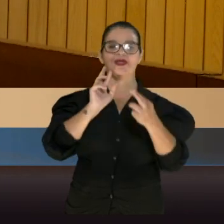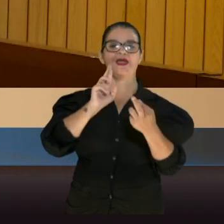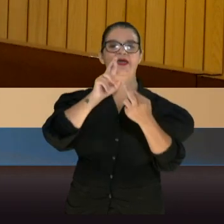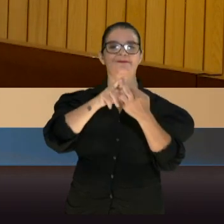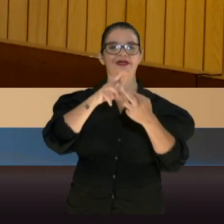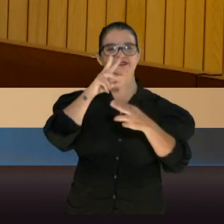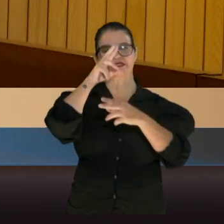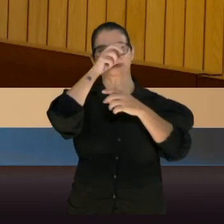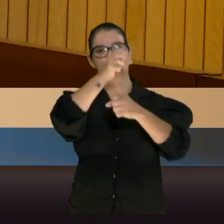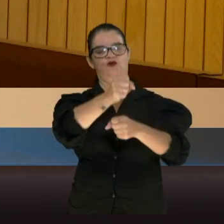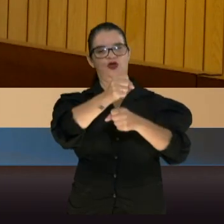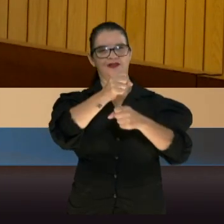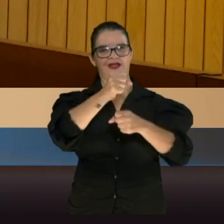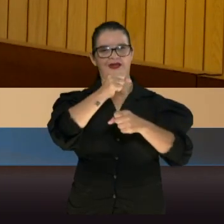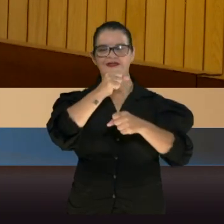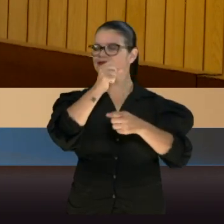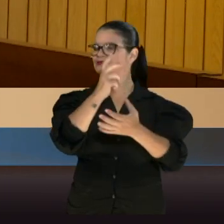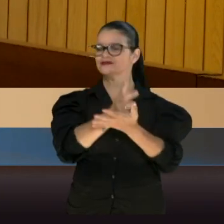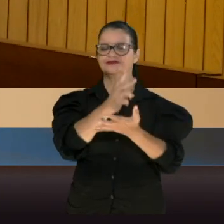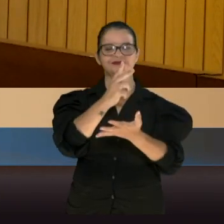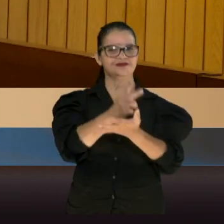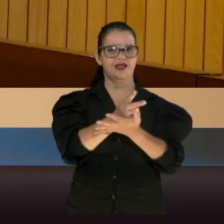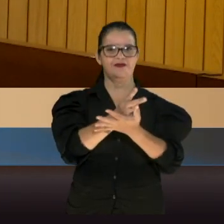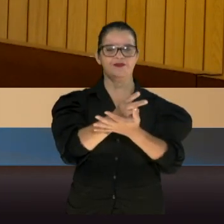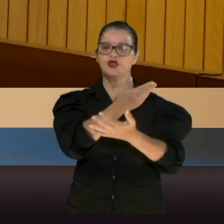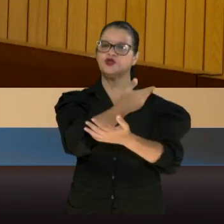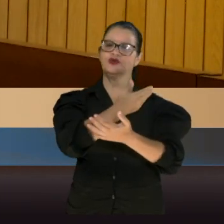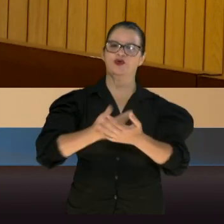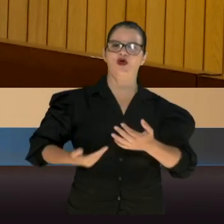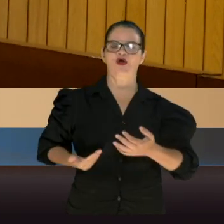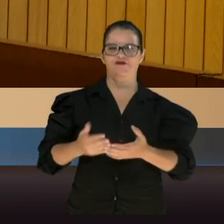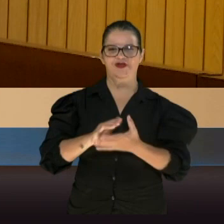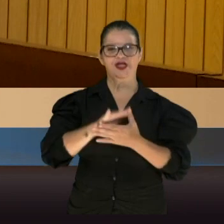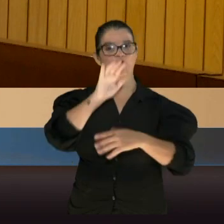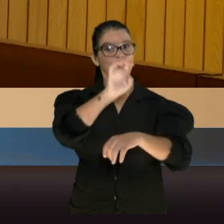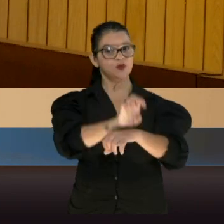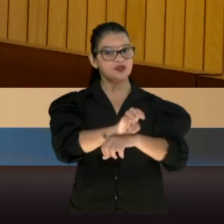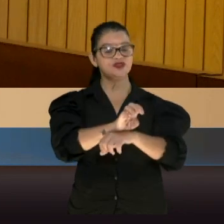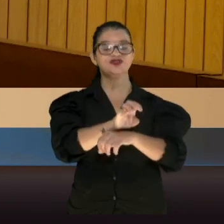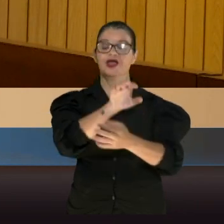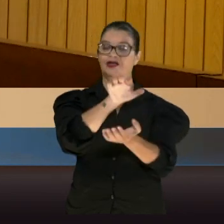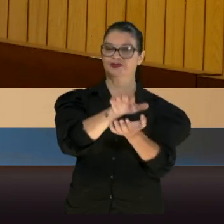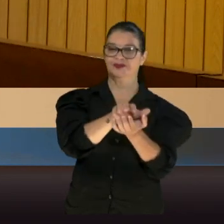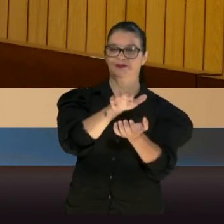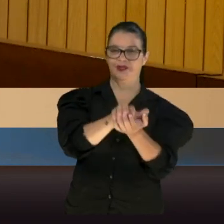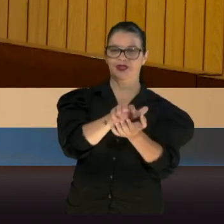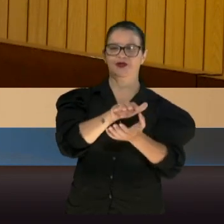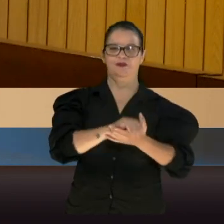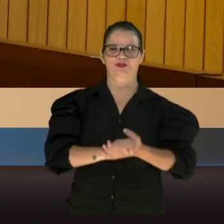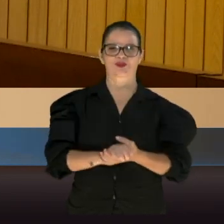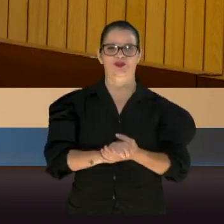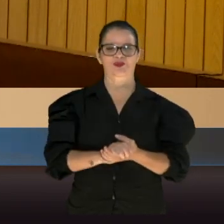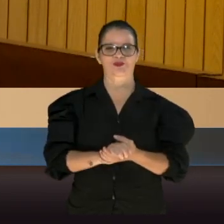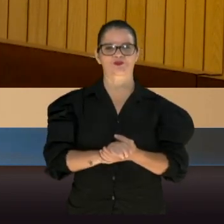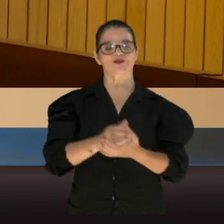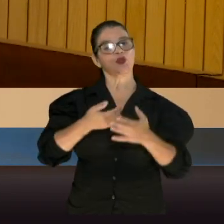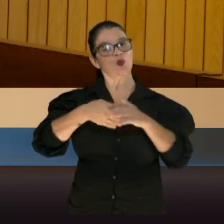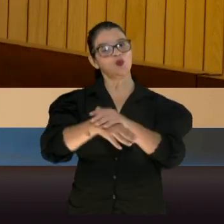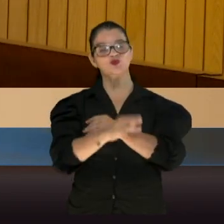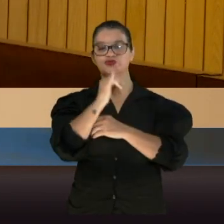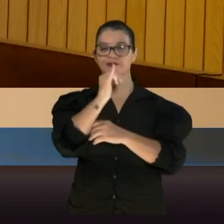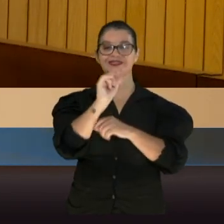representa e fortalece sempre o governo, né, o Estado de Pernambuco. Eu costumo dizer